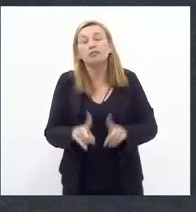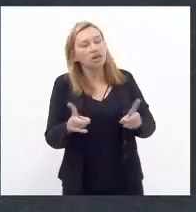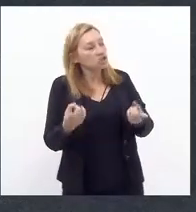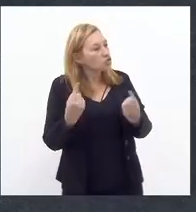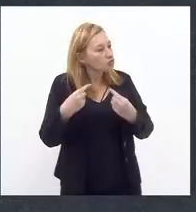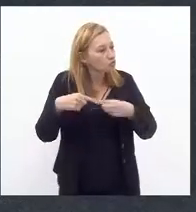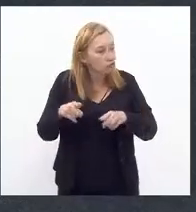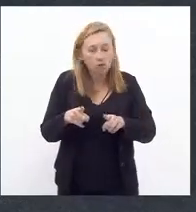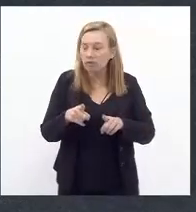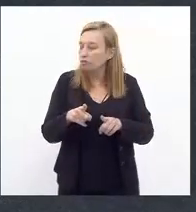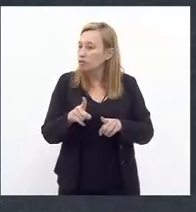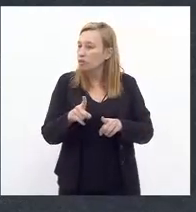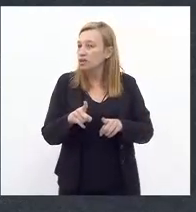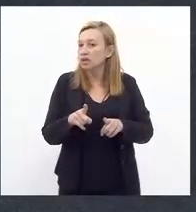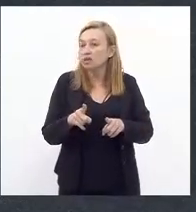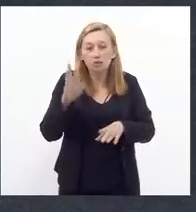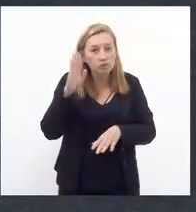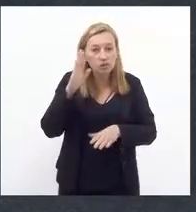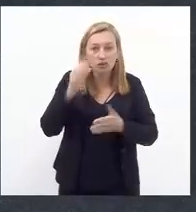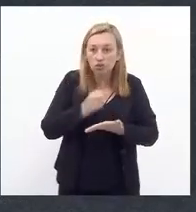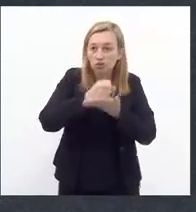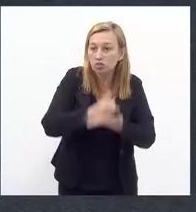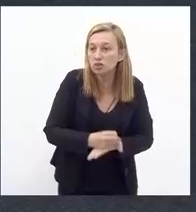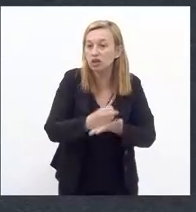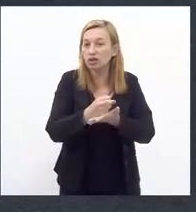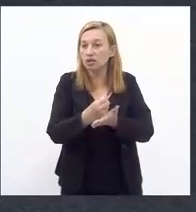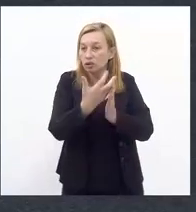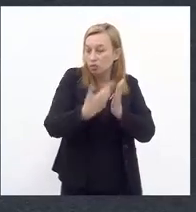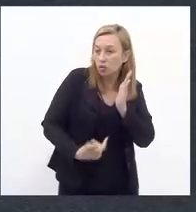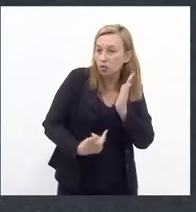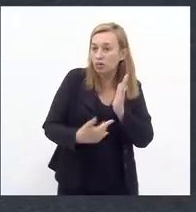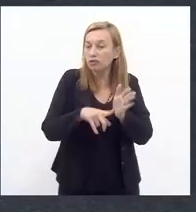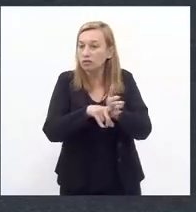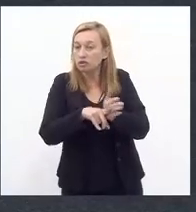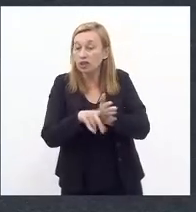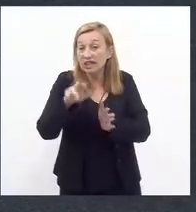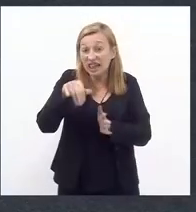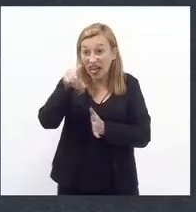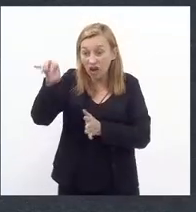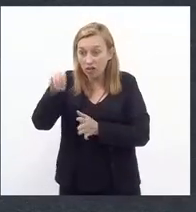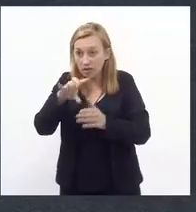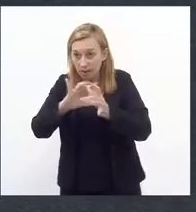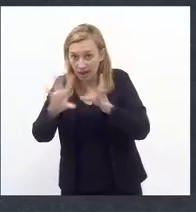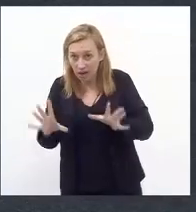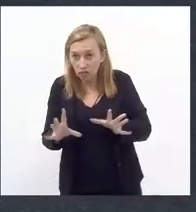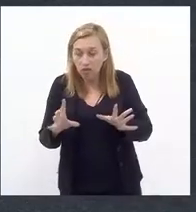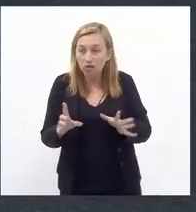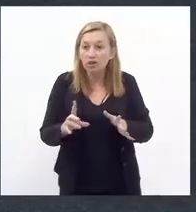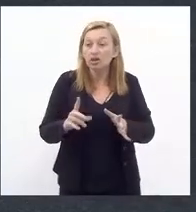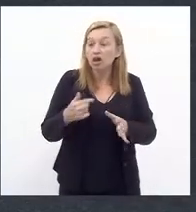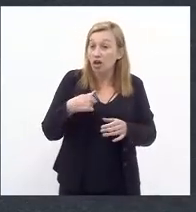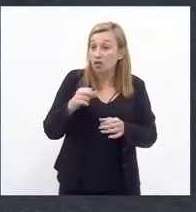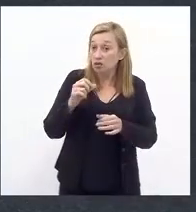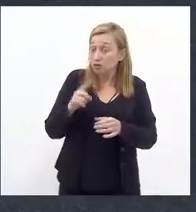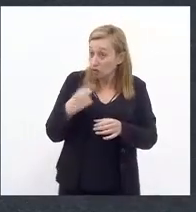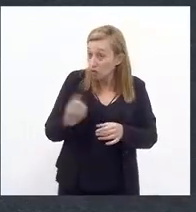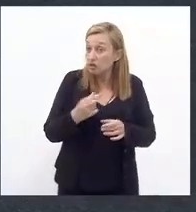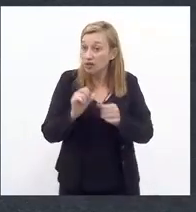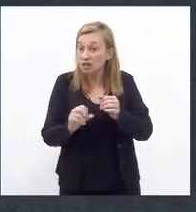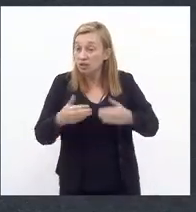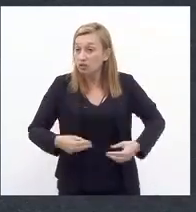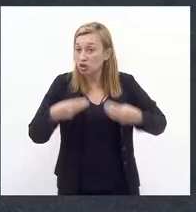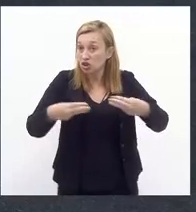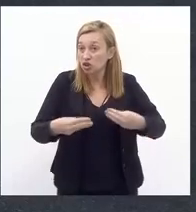discordam das concepções e os fundamentos que sustentam essa agenda fiscaliza neoliberal que inclusive Enquanto fazemos isso repito o